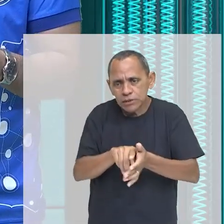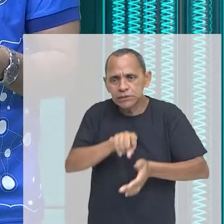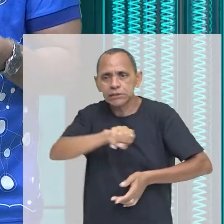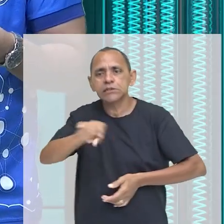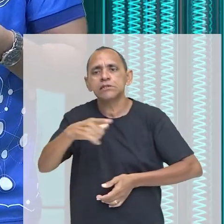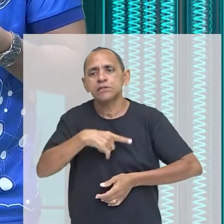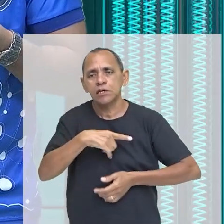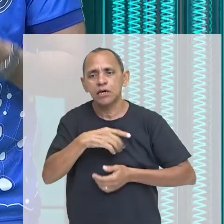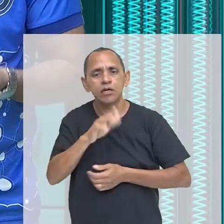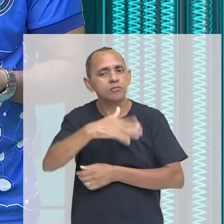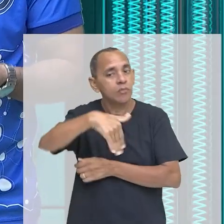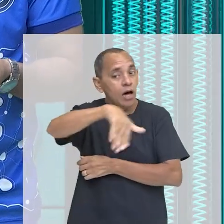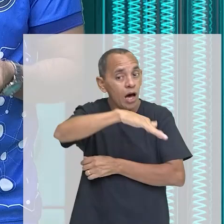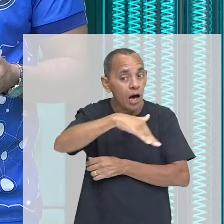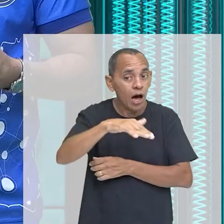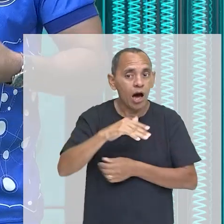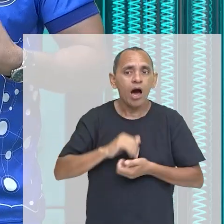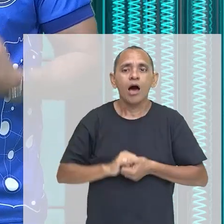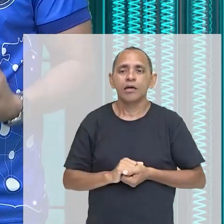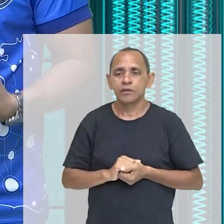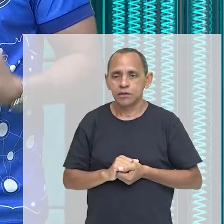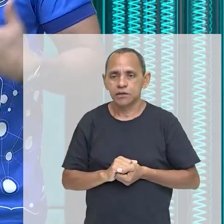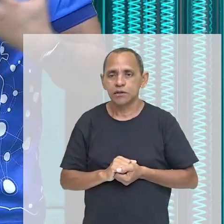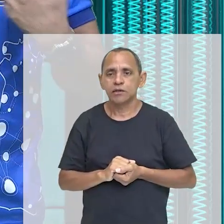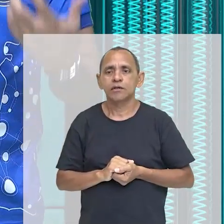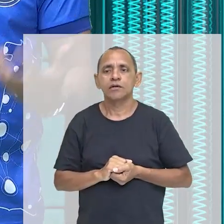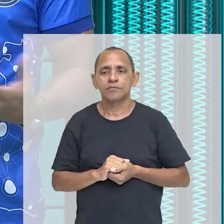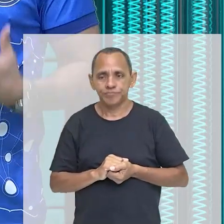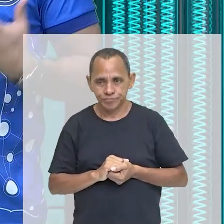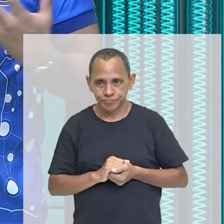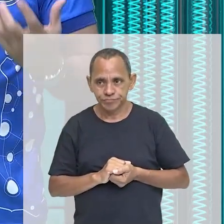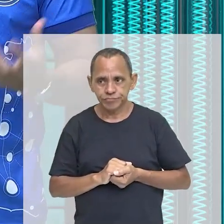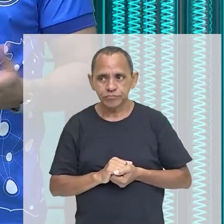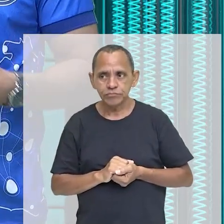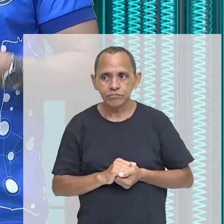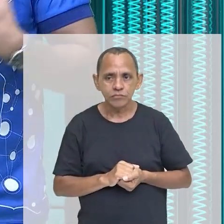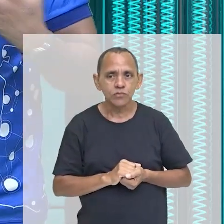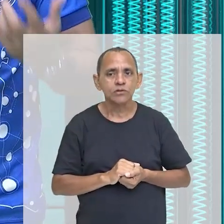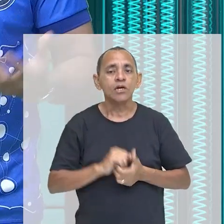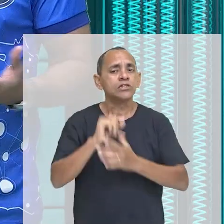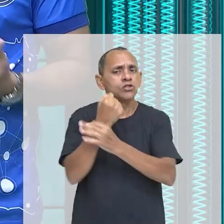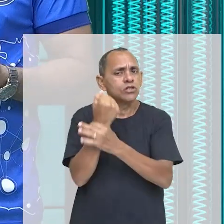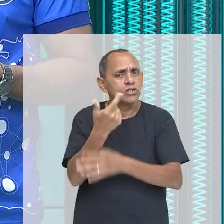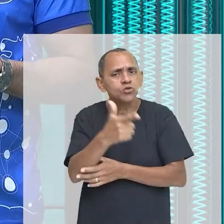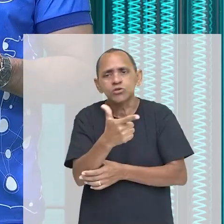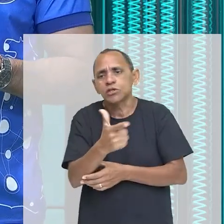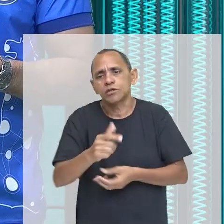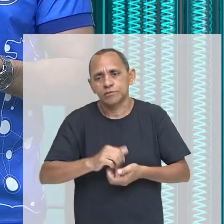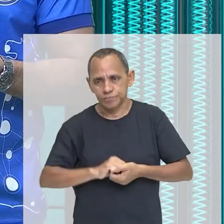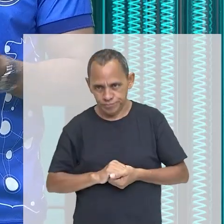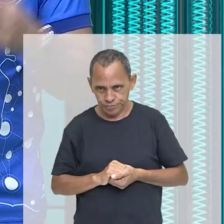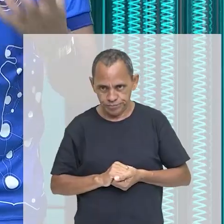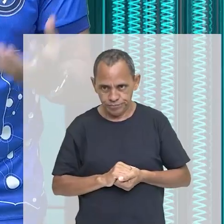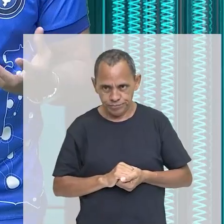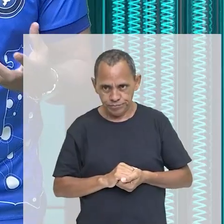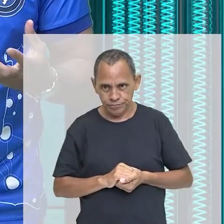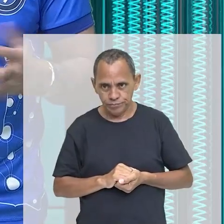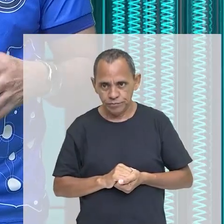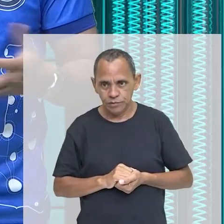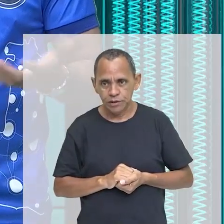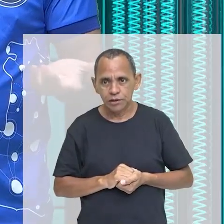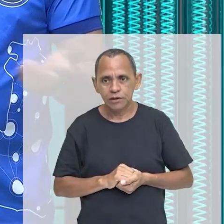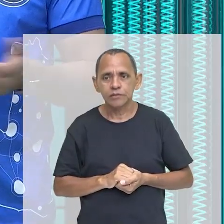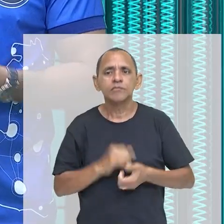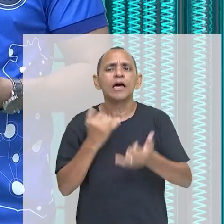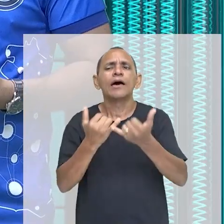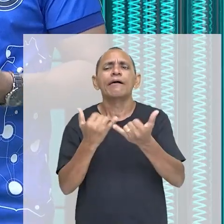está num ambiente onde não está confortável e apesar de eu estar apresentando um trabalho na frente das pessoas e tentando parecer relaxado,